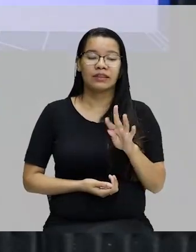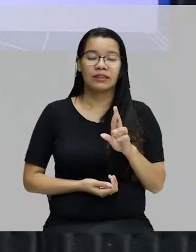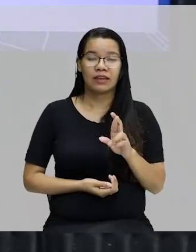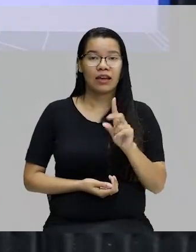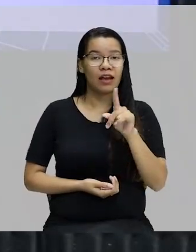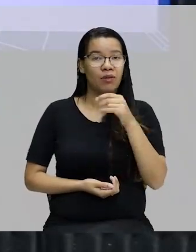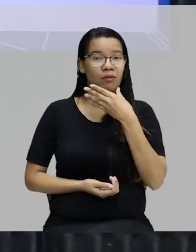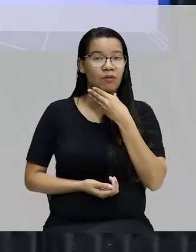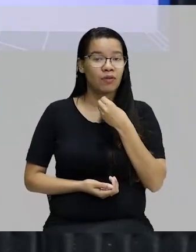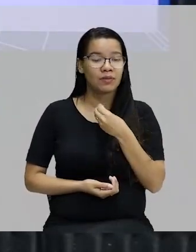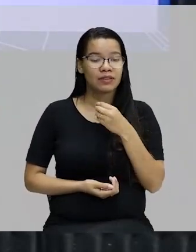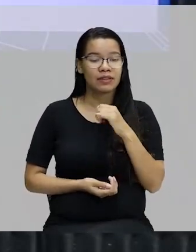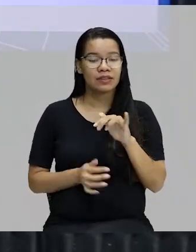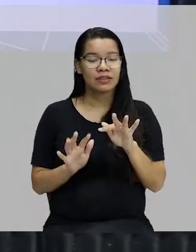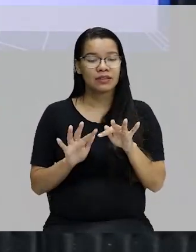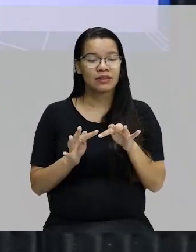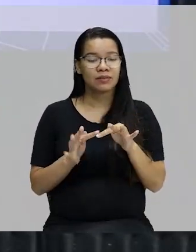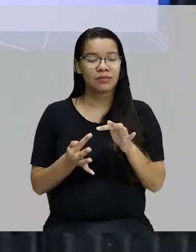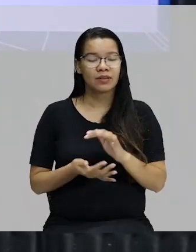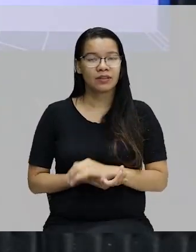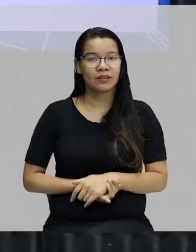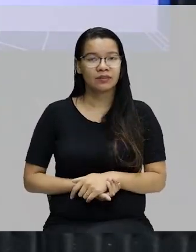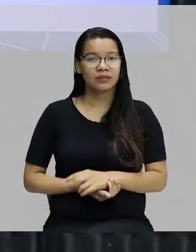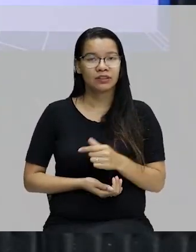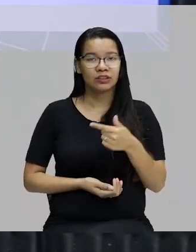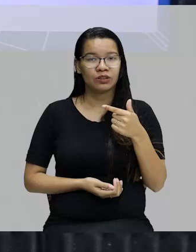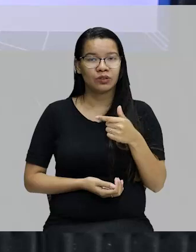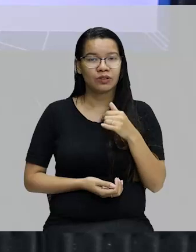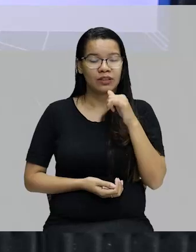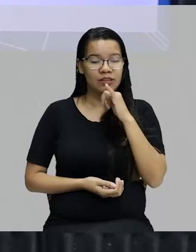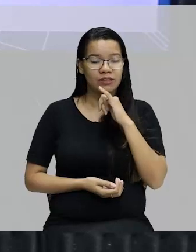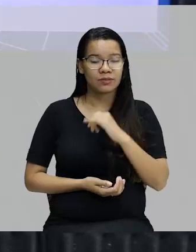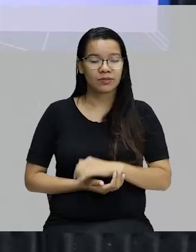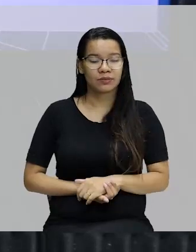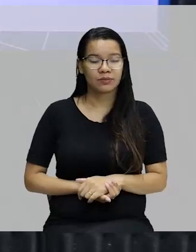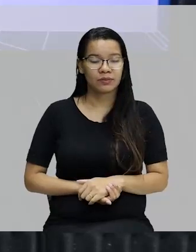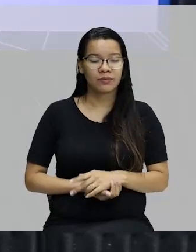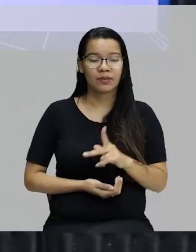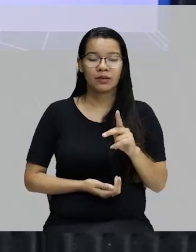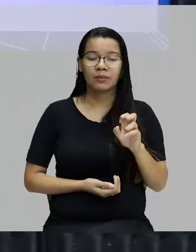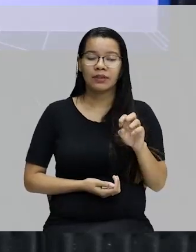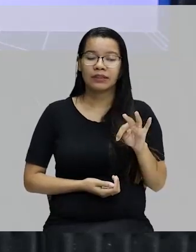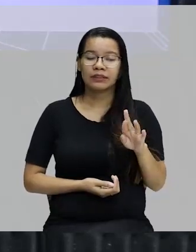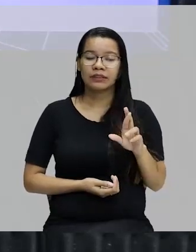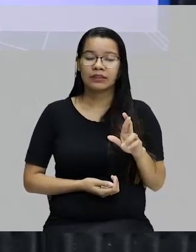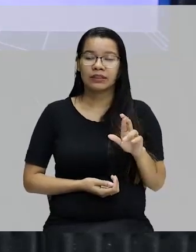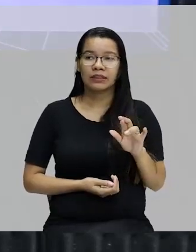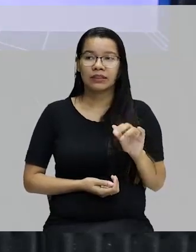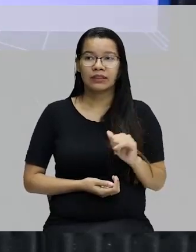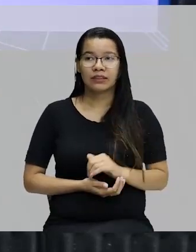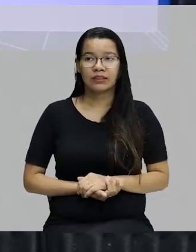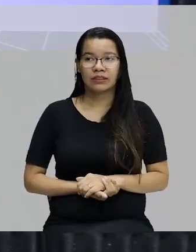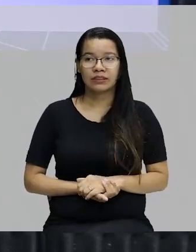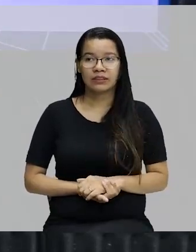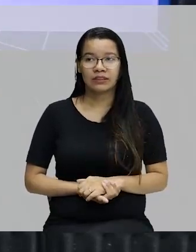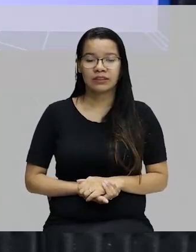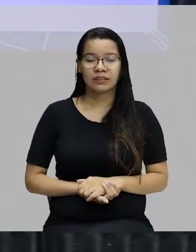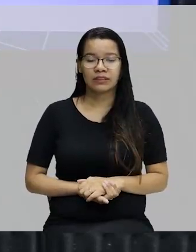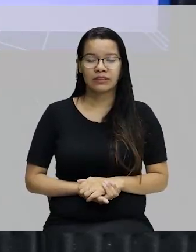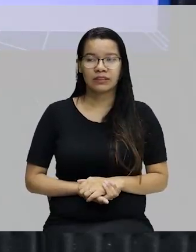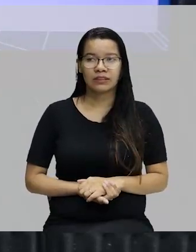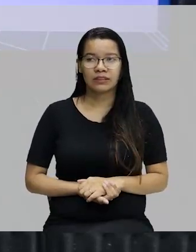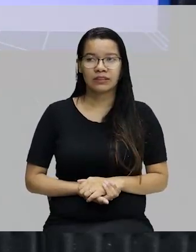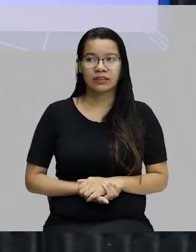simples. No exemplo de baixo, Peter likes to live simply. Peter likes to